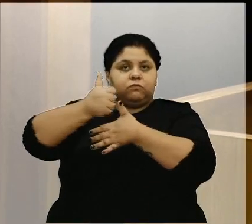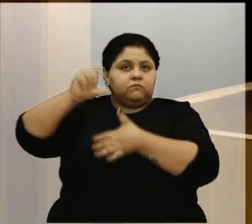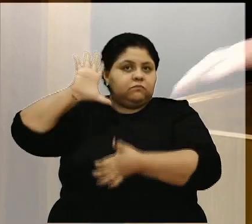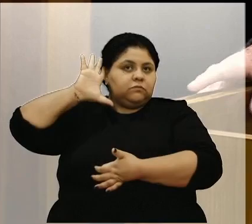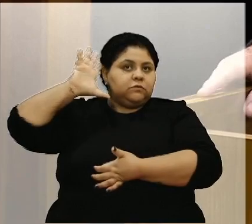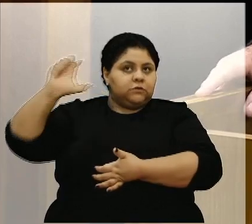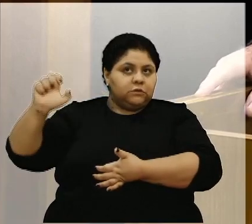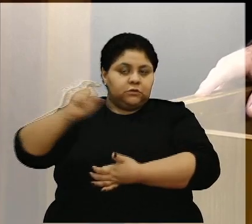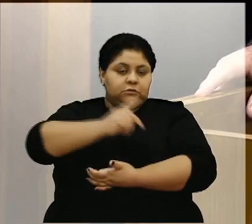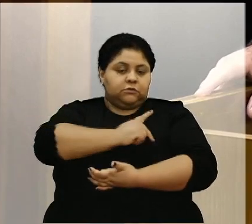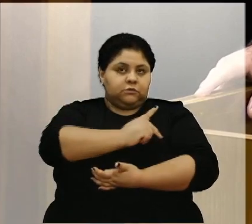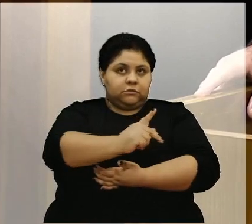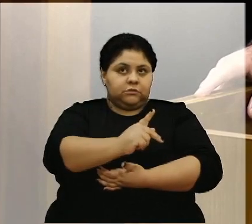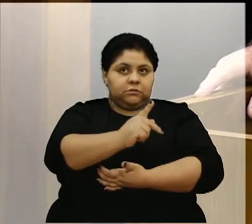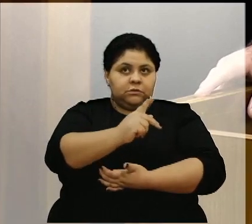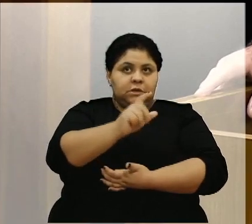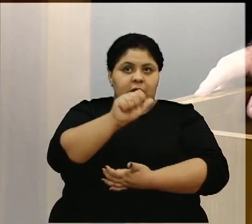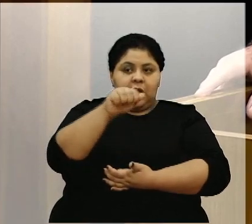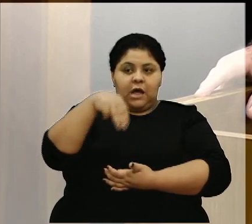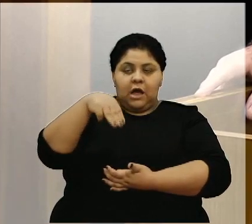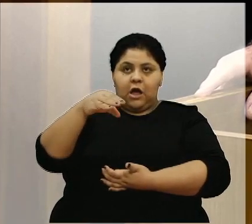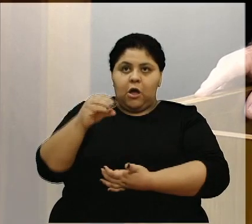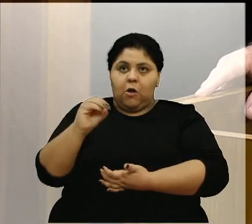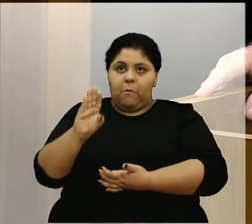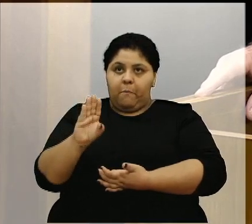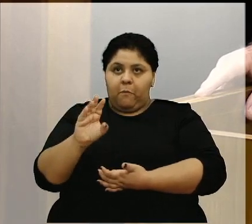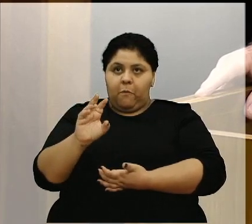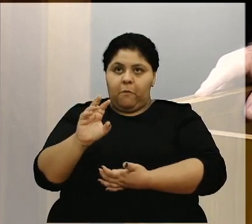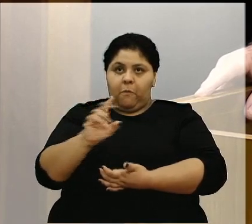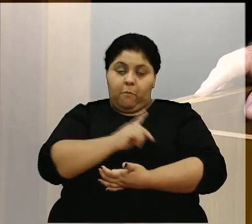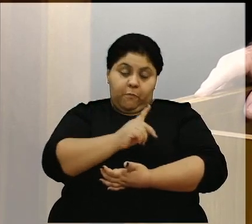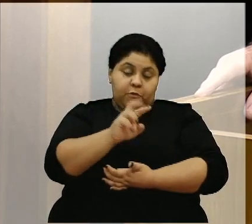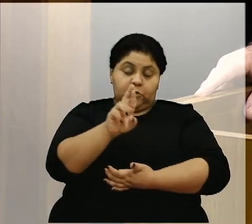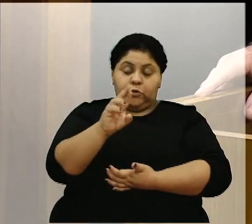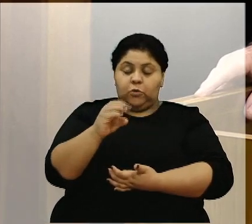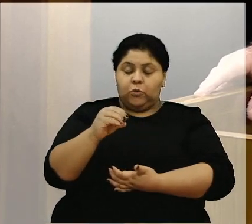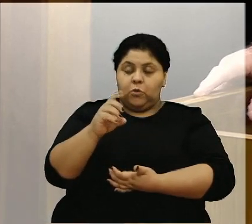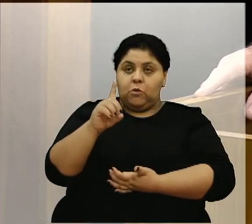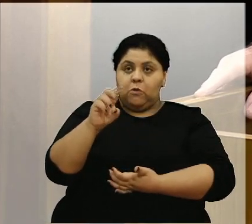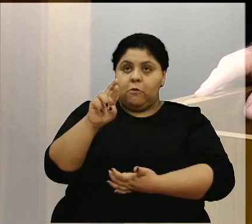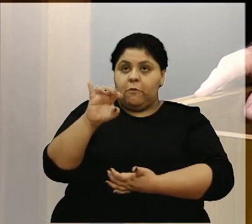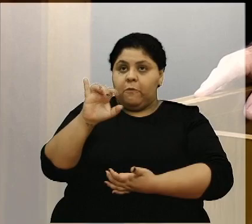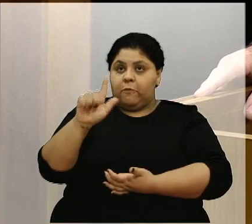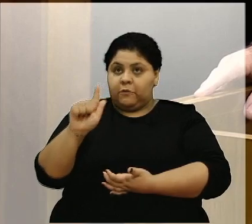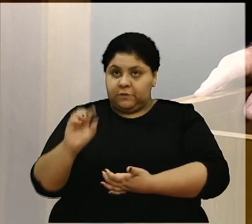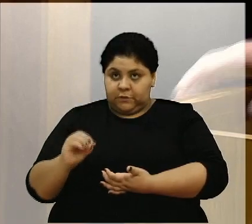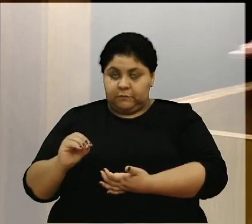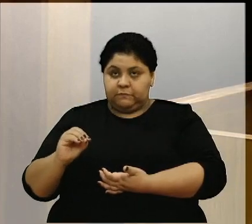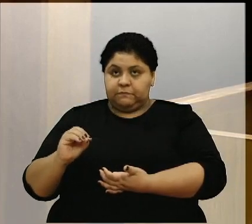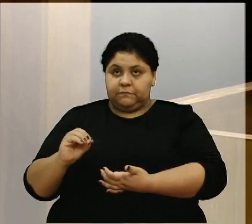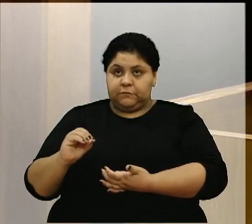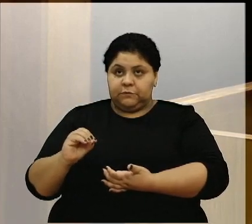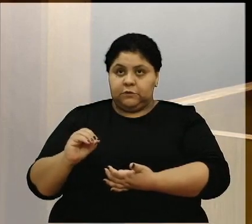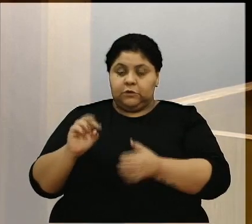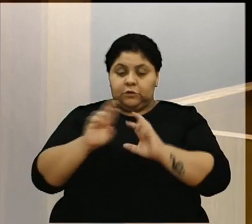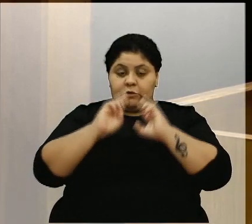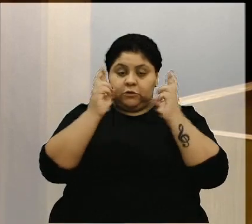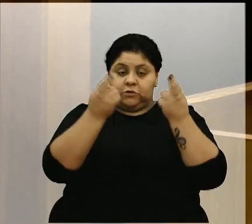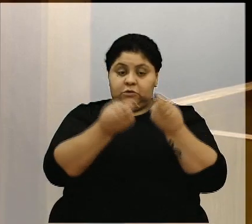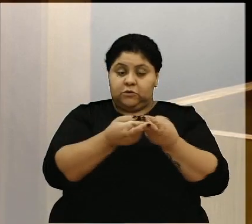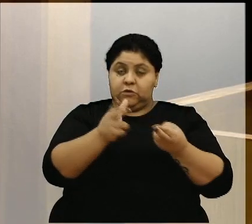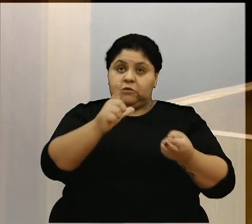do presidente da MOB, o Rodrigo Postiglione, de que numa audiência que